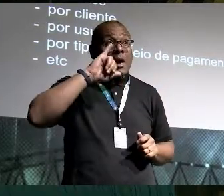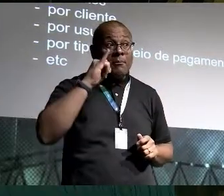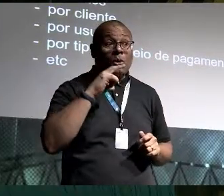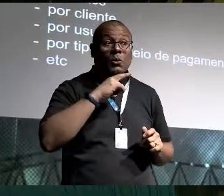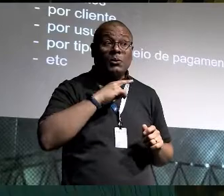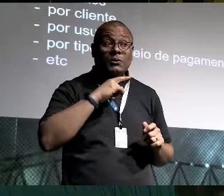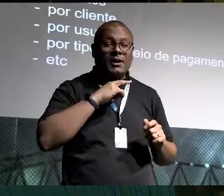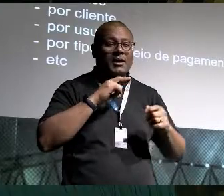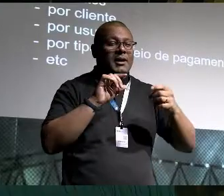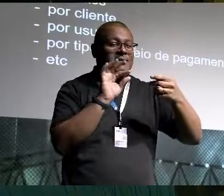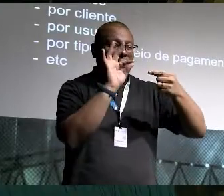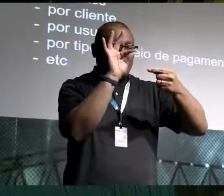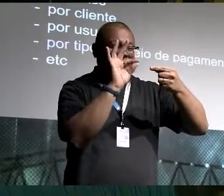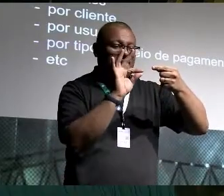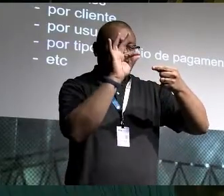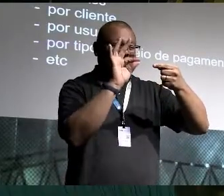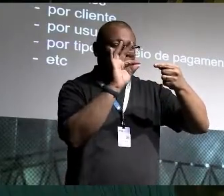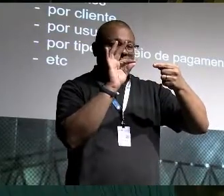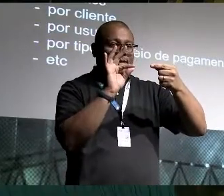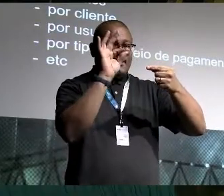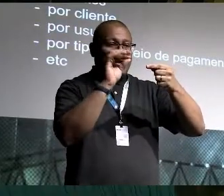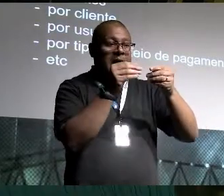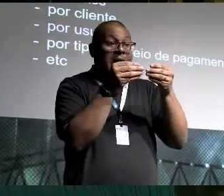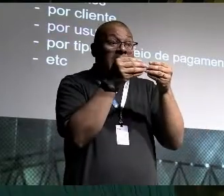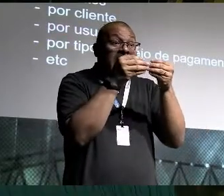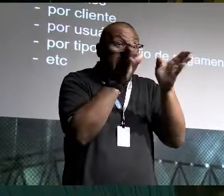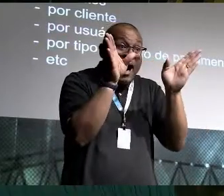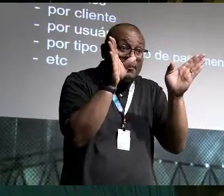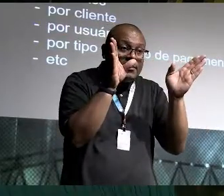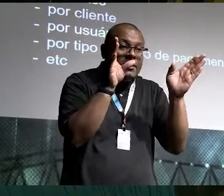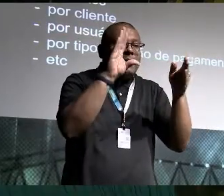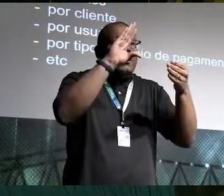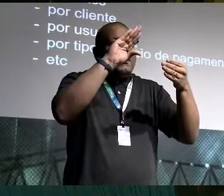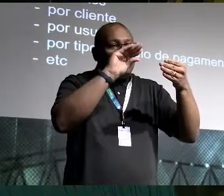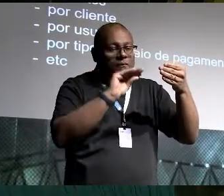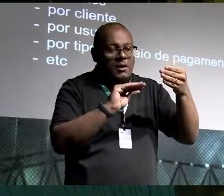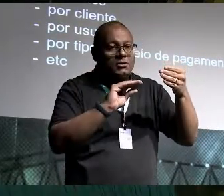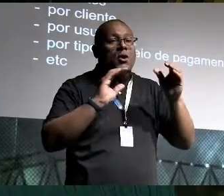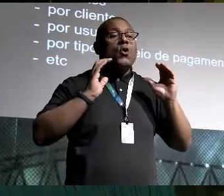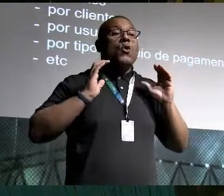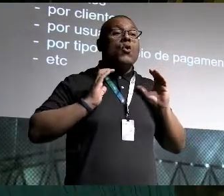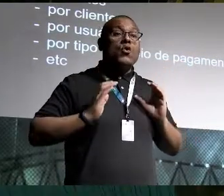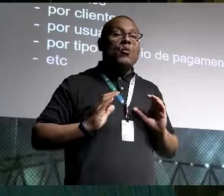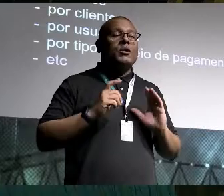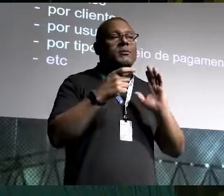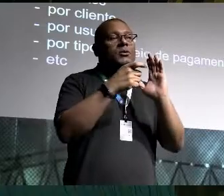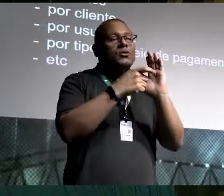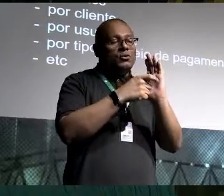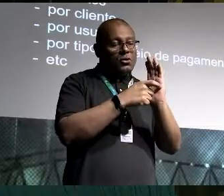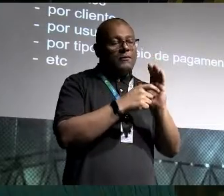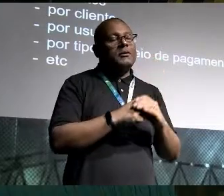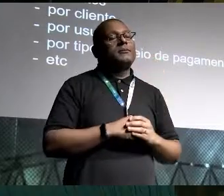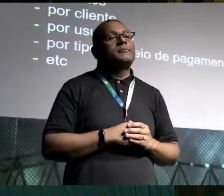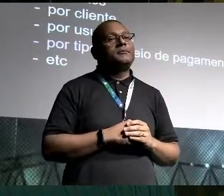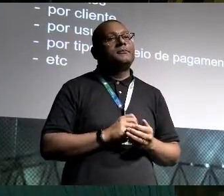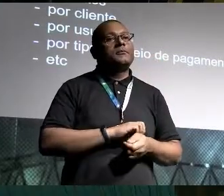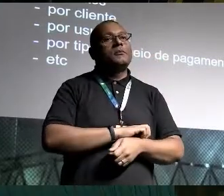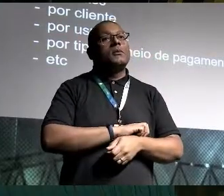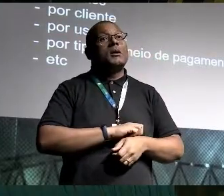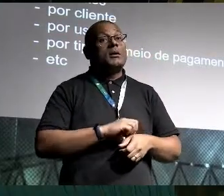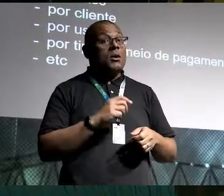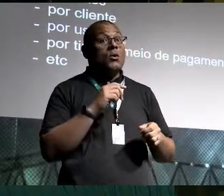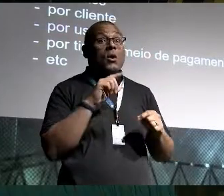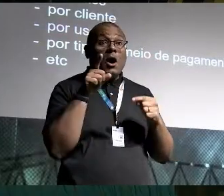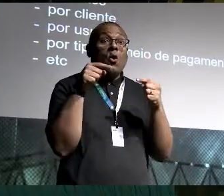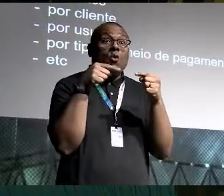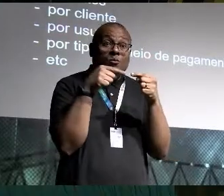ter essas chaves, esses interruptores, para poder ligar e desligar algum comportamento, caso alguma coisa ocorra fora do esperado, né? Então, a ideia dos feature toggles é